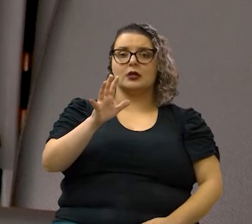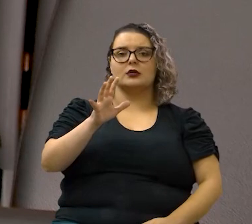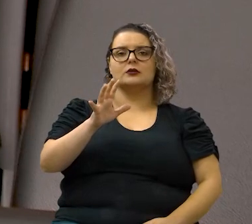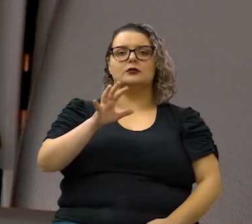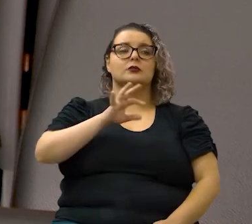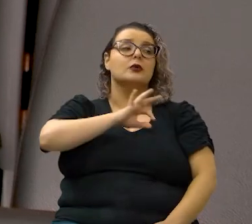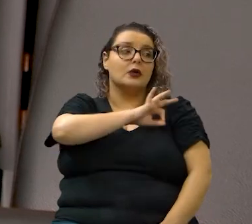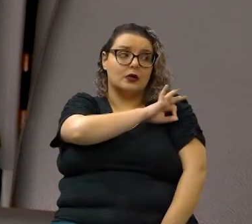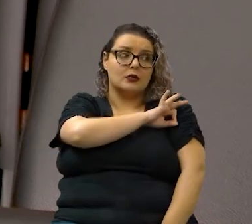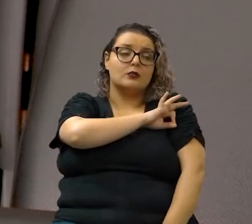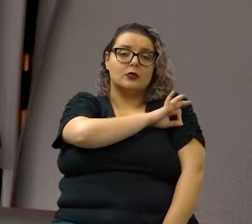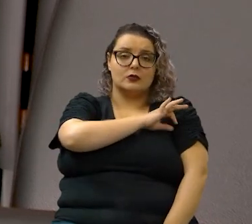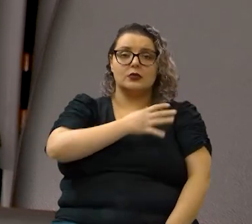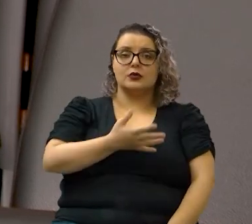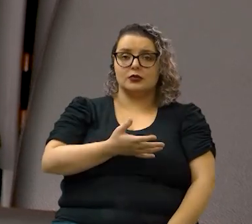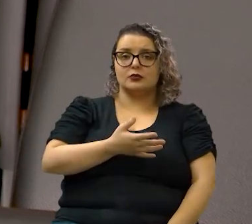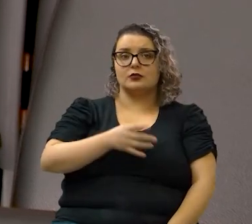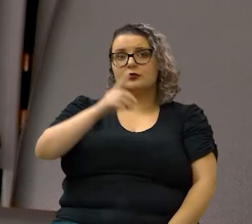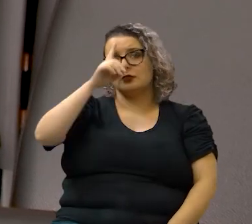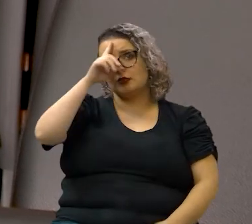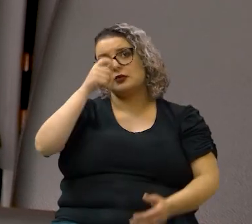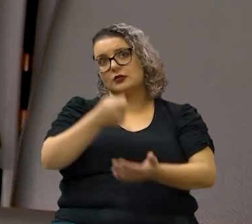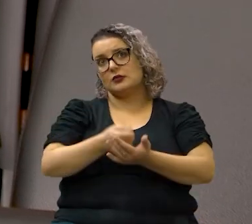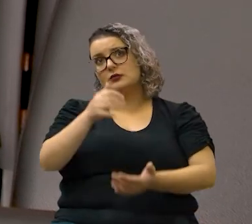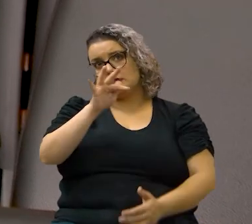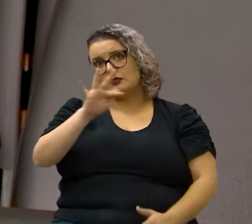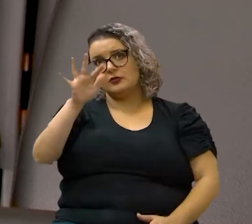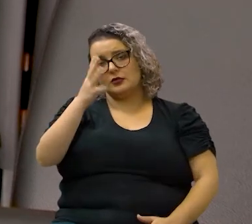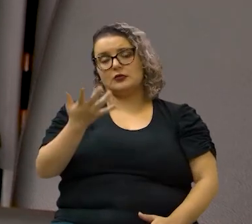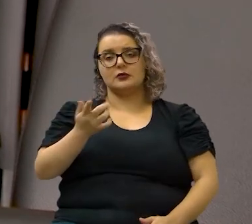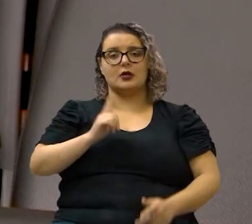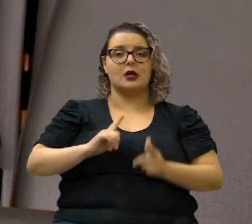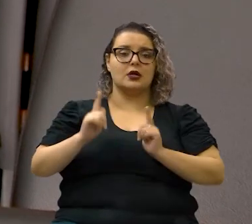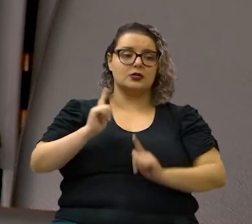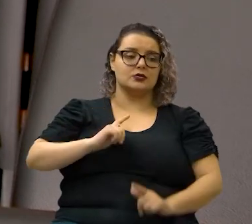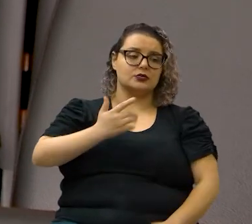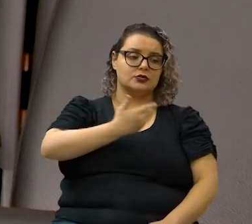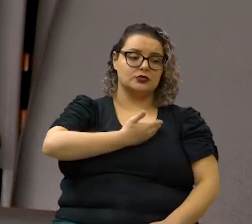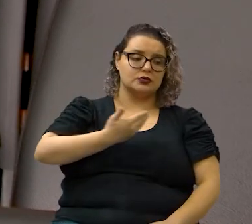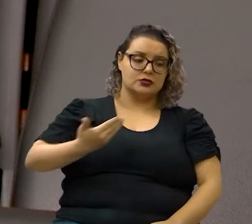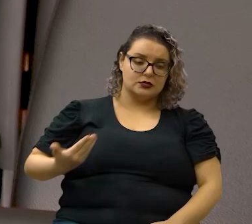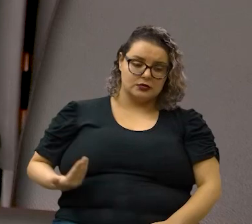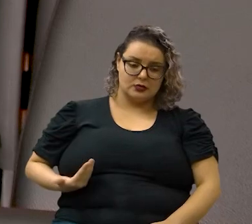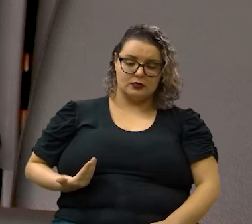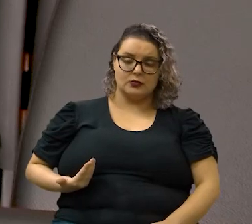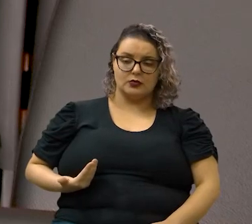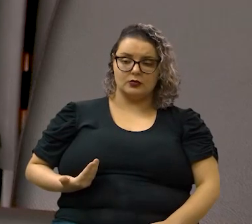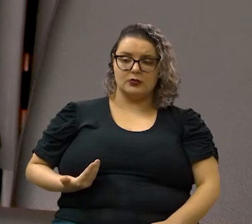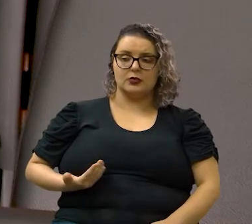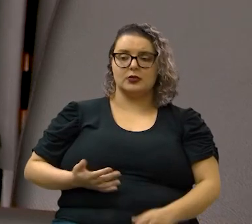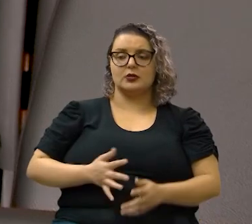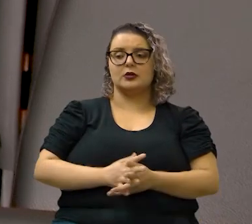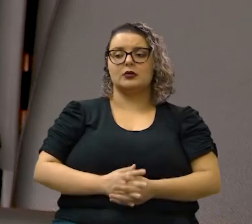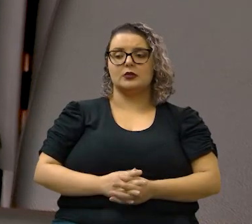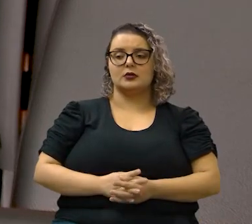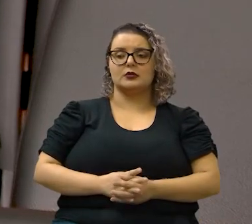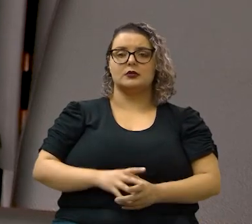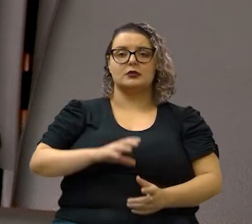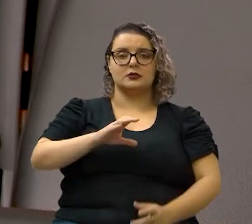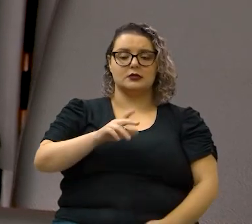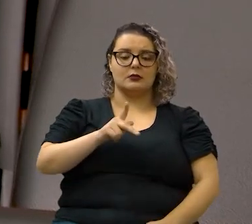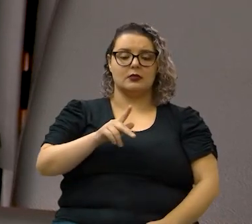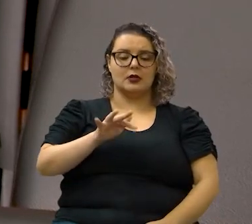prefeitura, foi uma decisão, na verdade, federal, né? A gestão pública deixou de ser